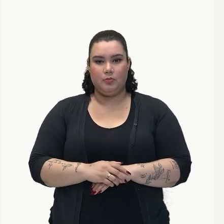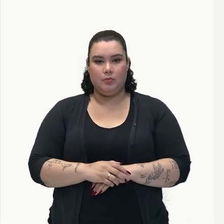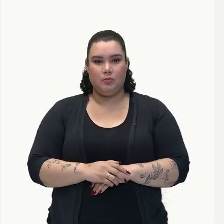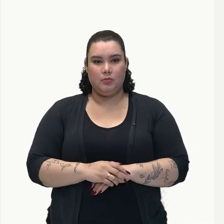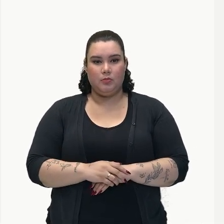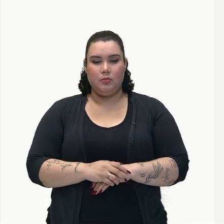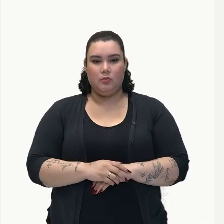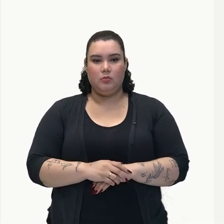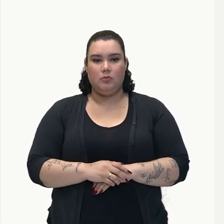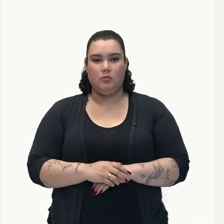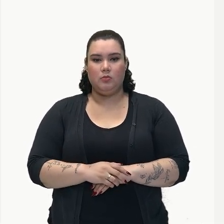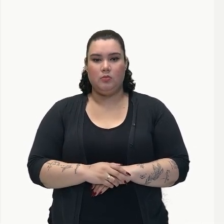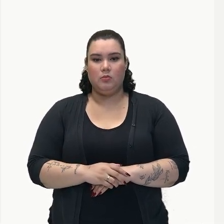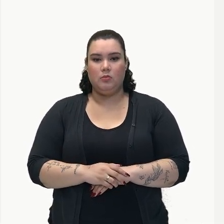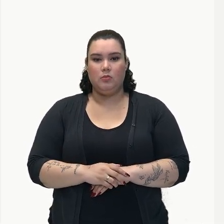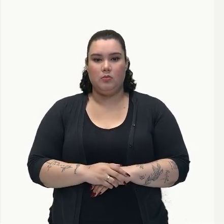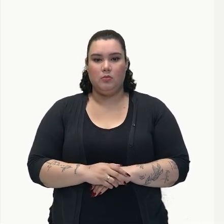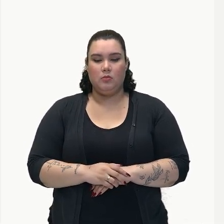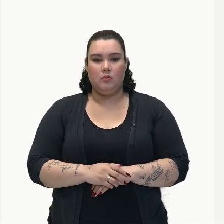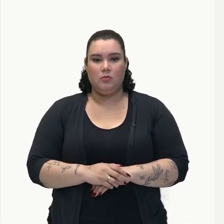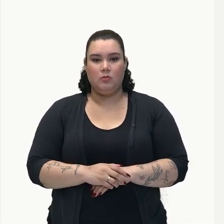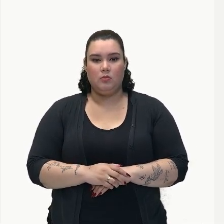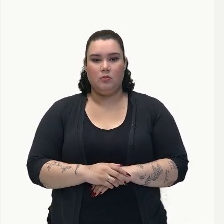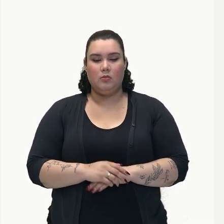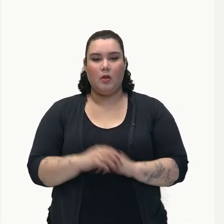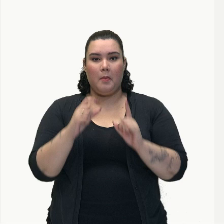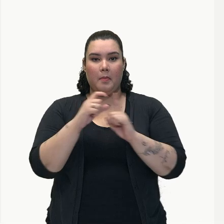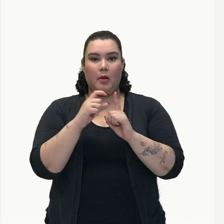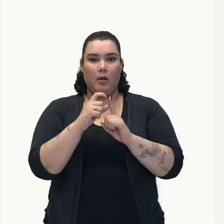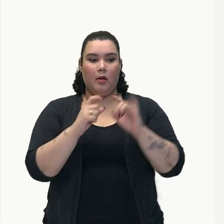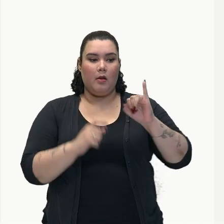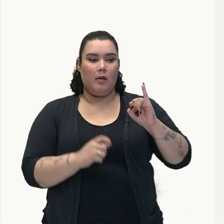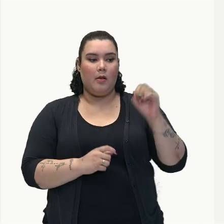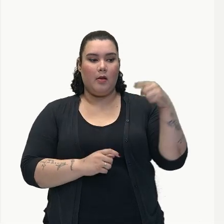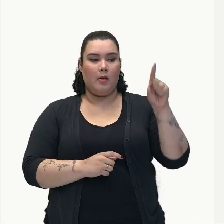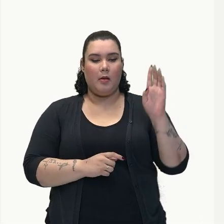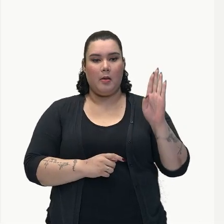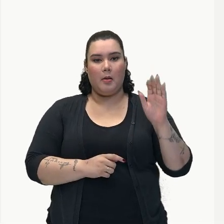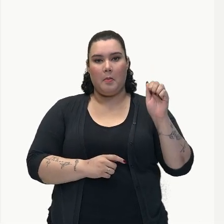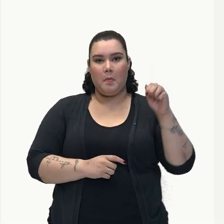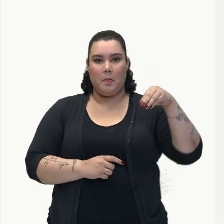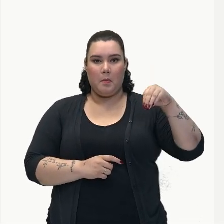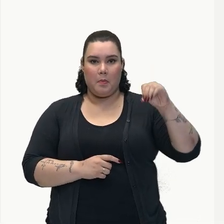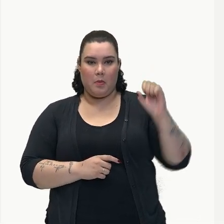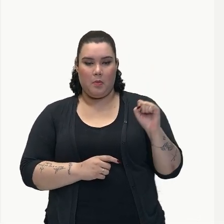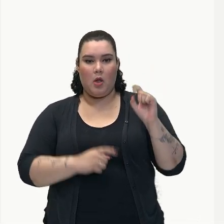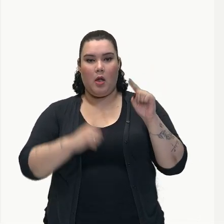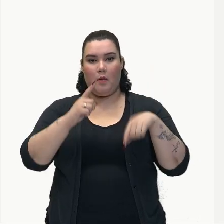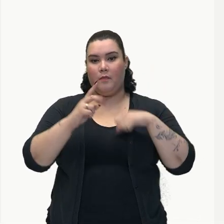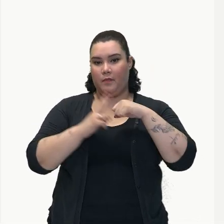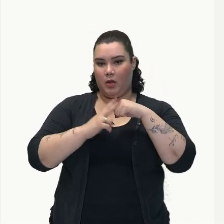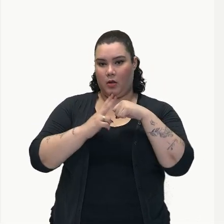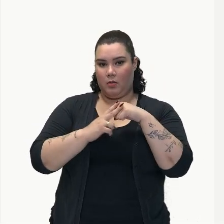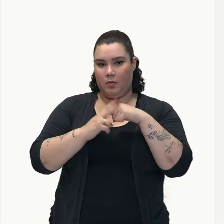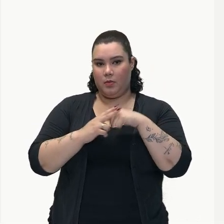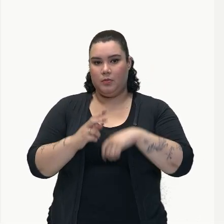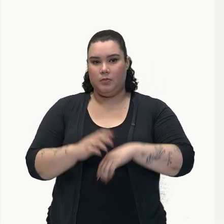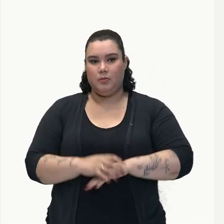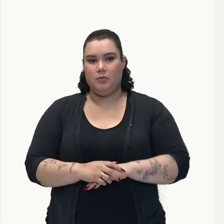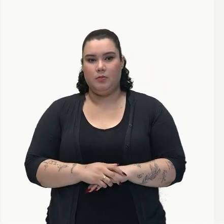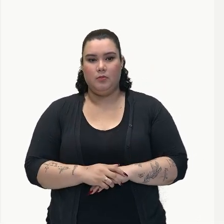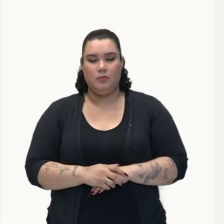sábado íbamos, o verbo ir, percebe aqui? A casa de meus abuelos e